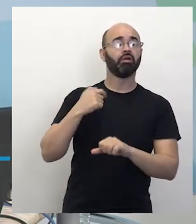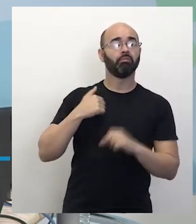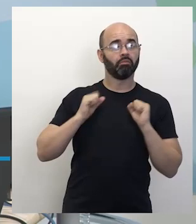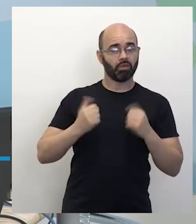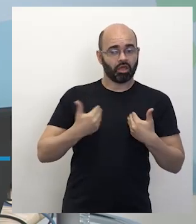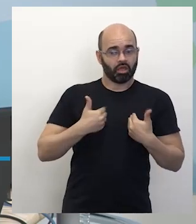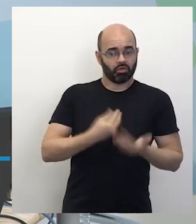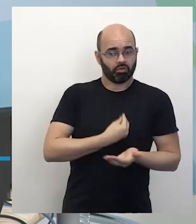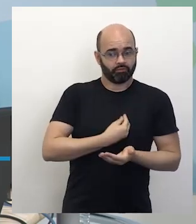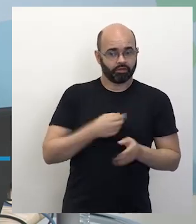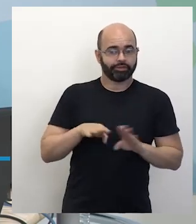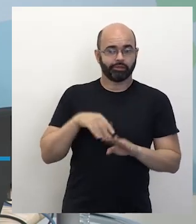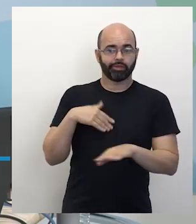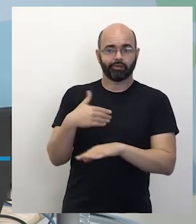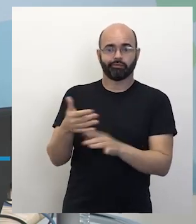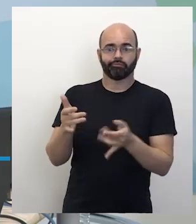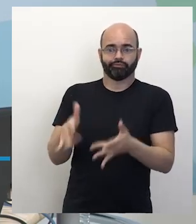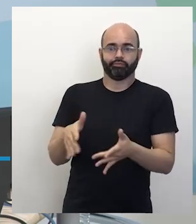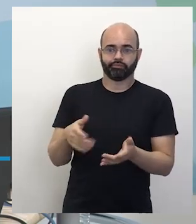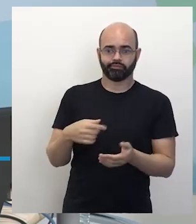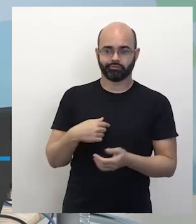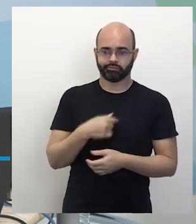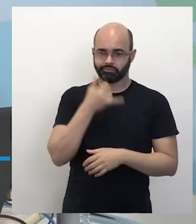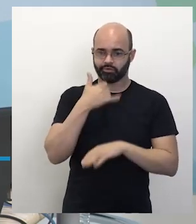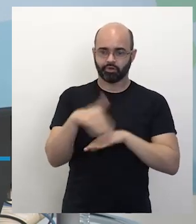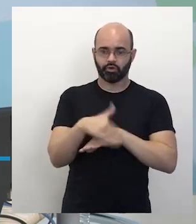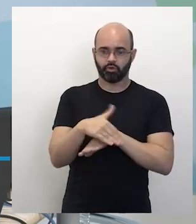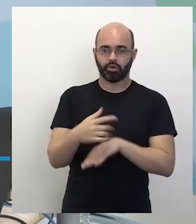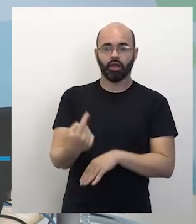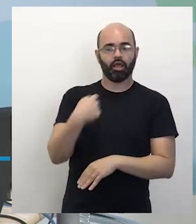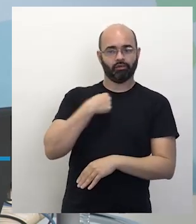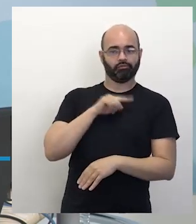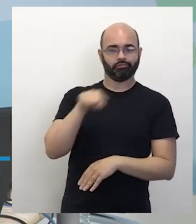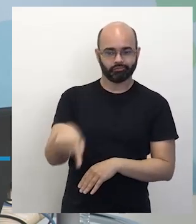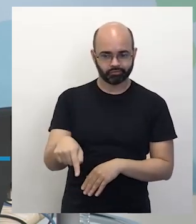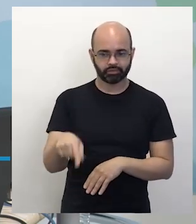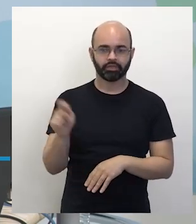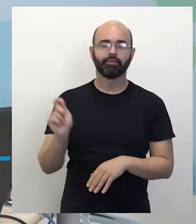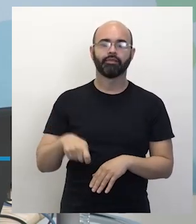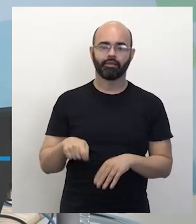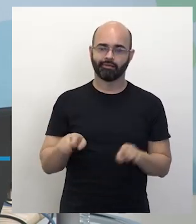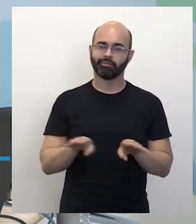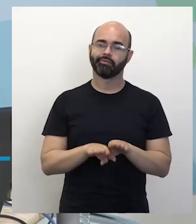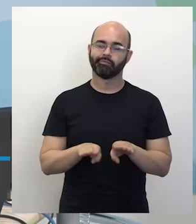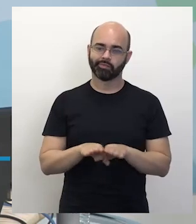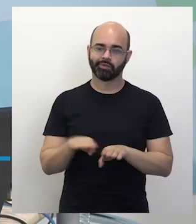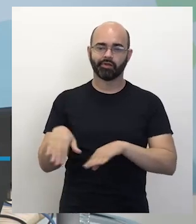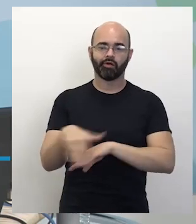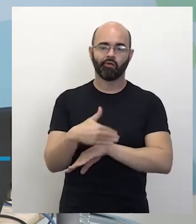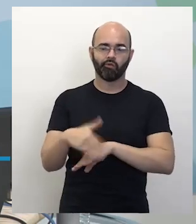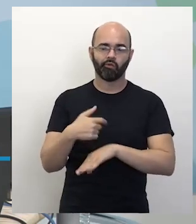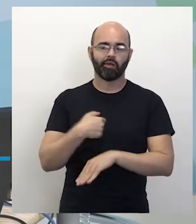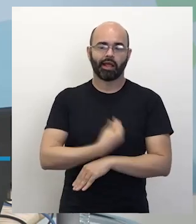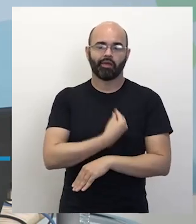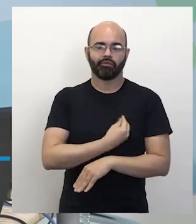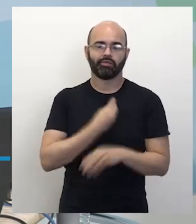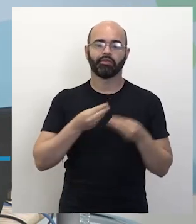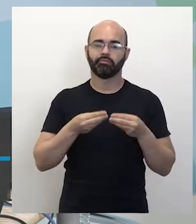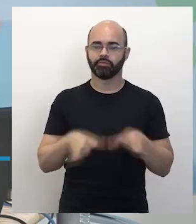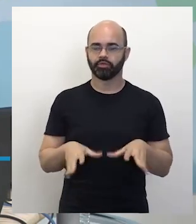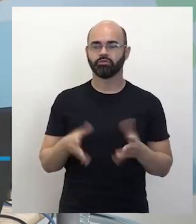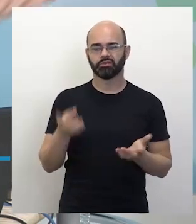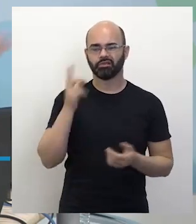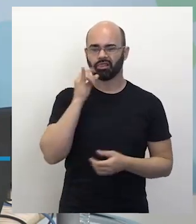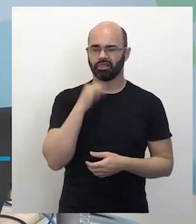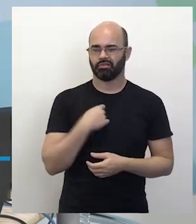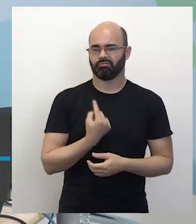questões sociais, porque não é uma coisa que diz respeito somente ao outro, certamente é uma coisa que nos envolve a todos. Então vamos pensar